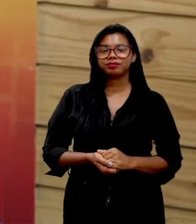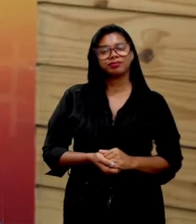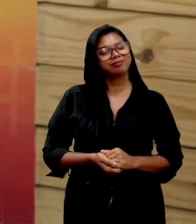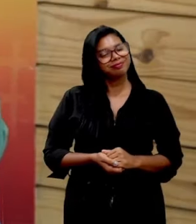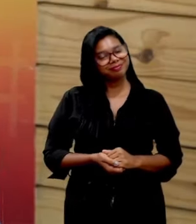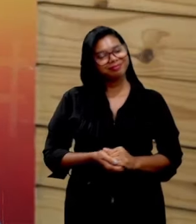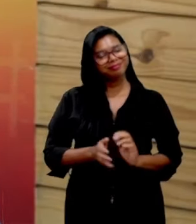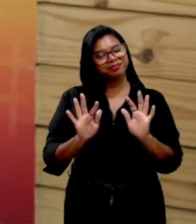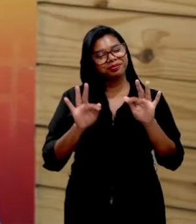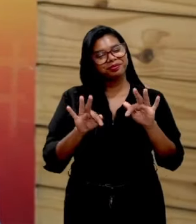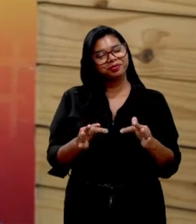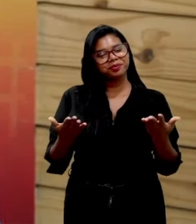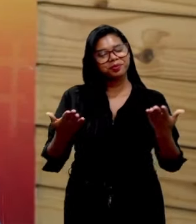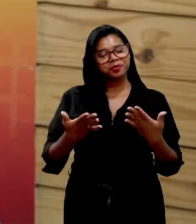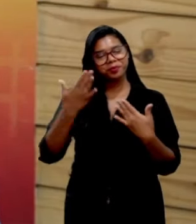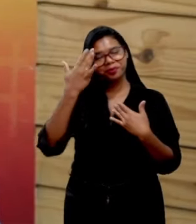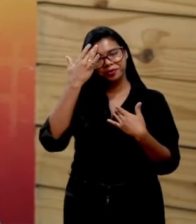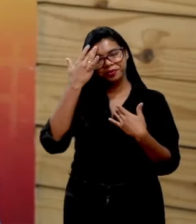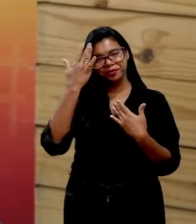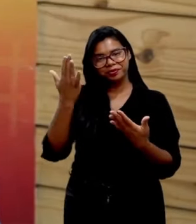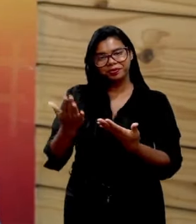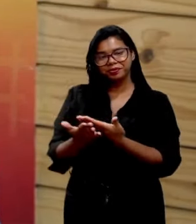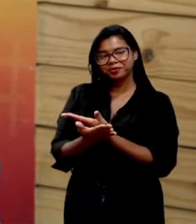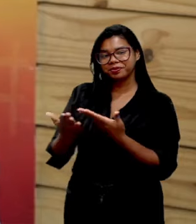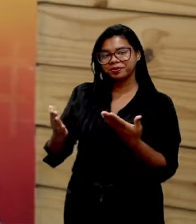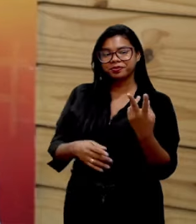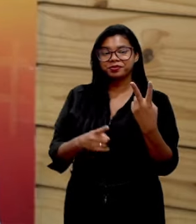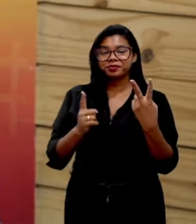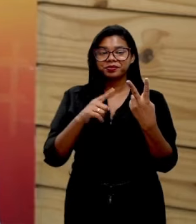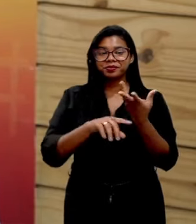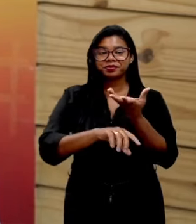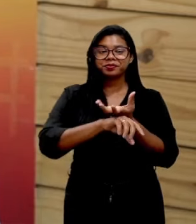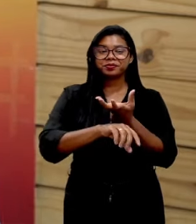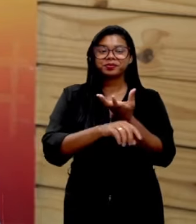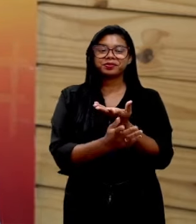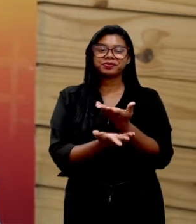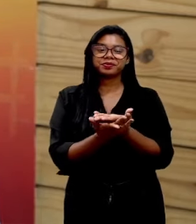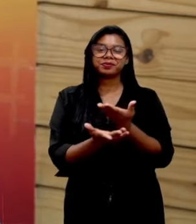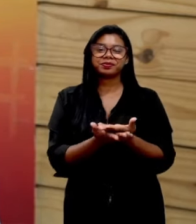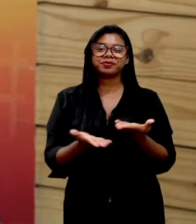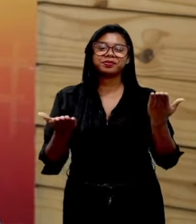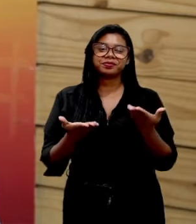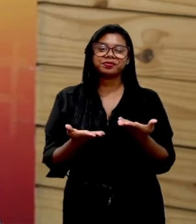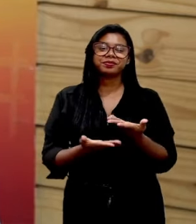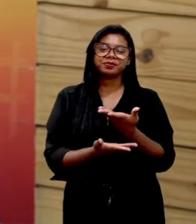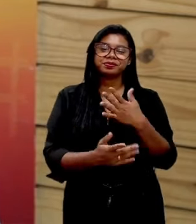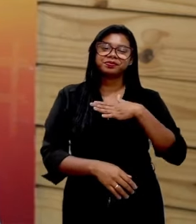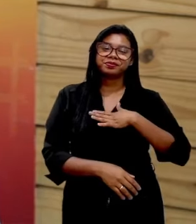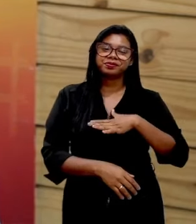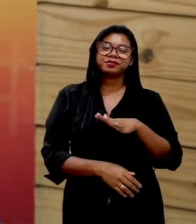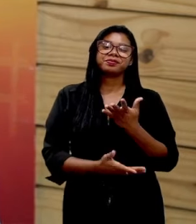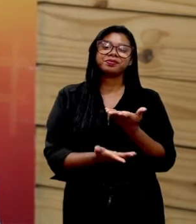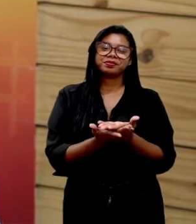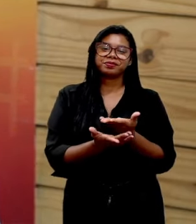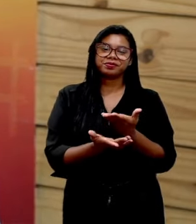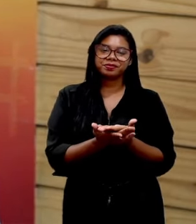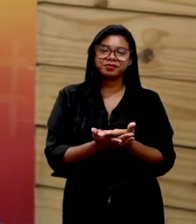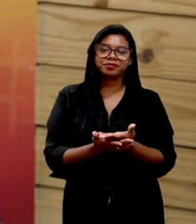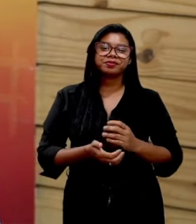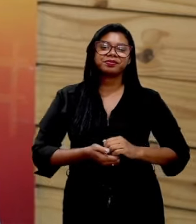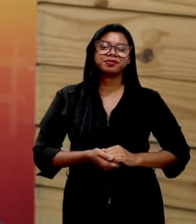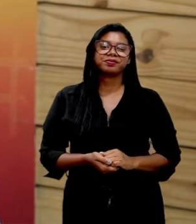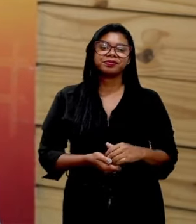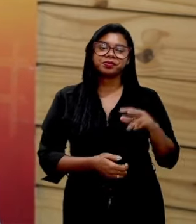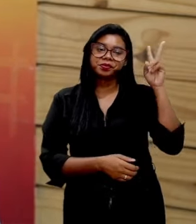E finalizamos por aqui a nossa segunda aula de hoje. Eu espero que você tenha gostado e compreendido. Quero te